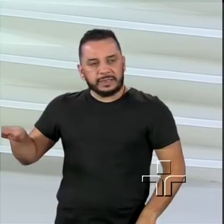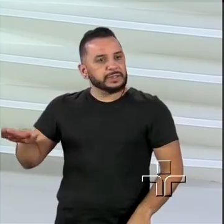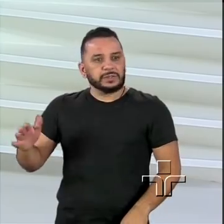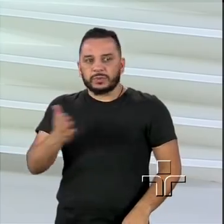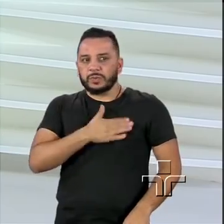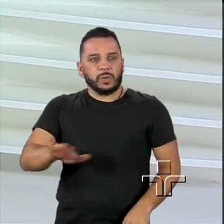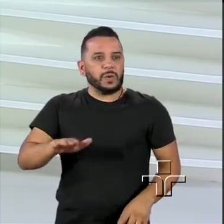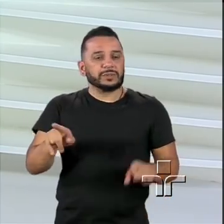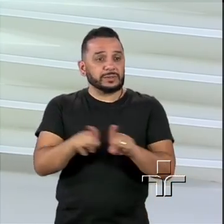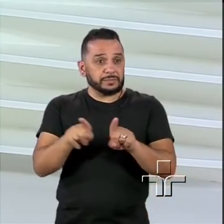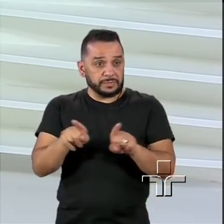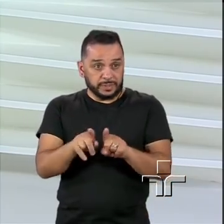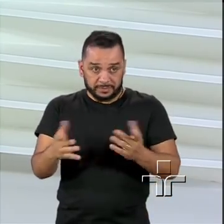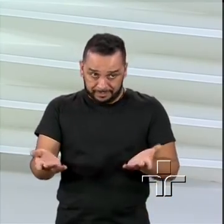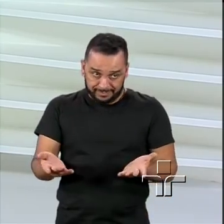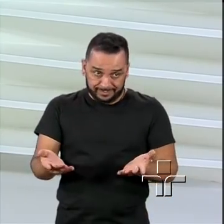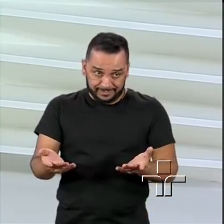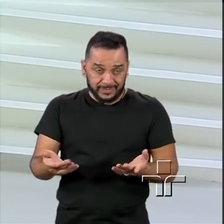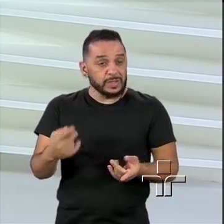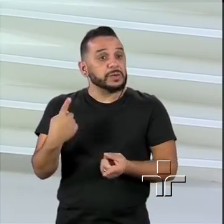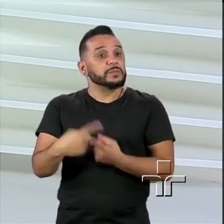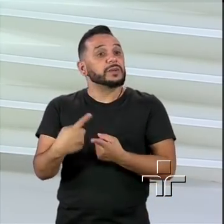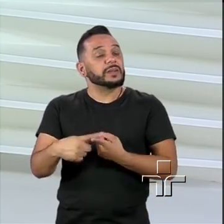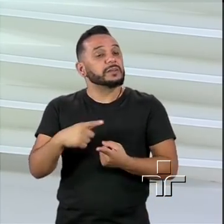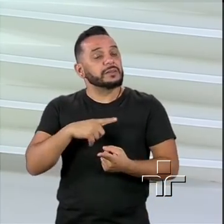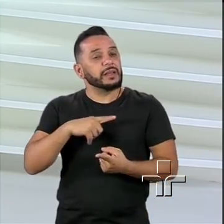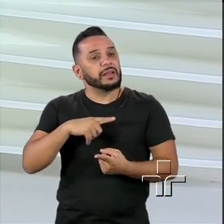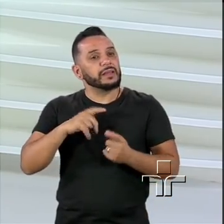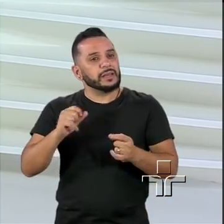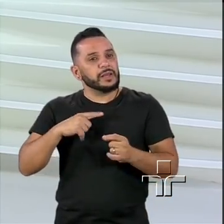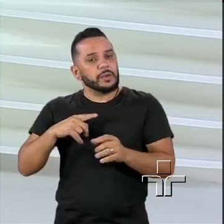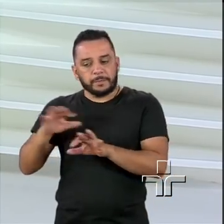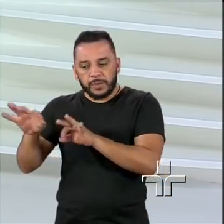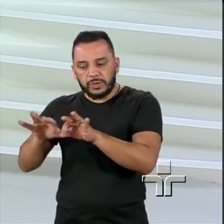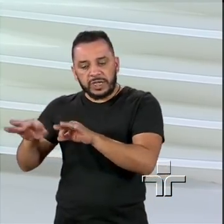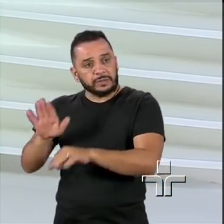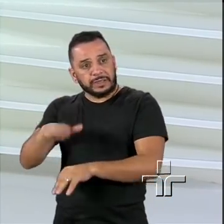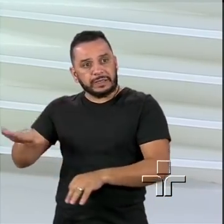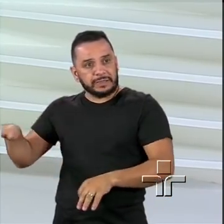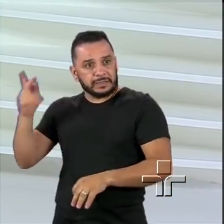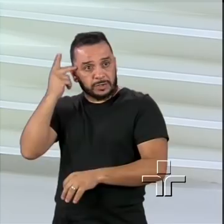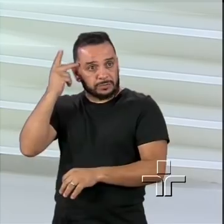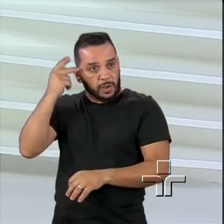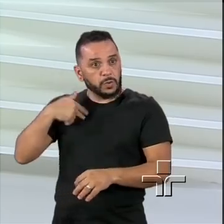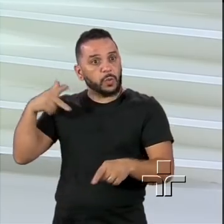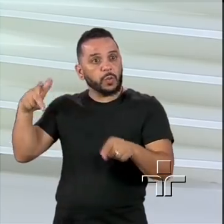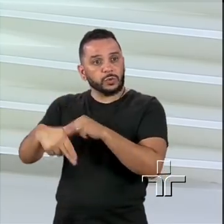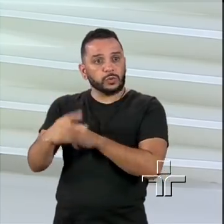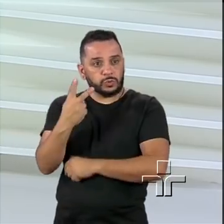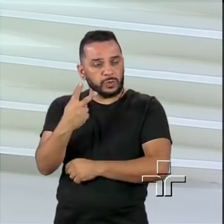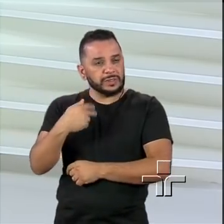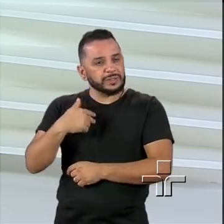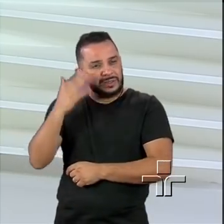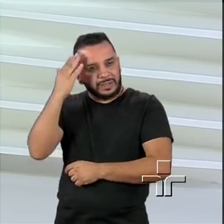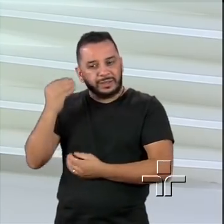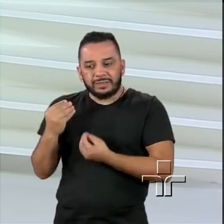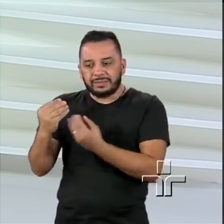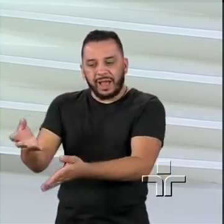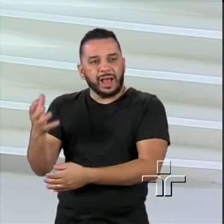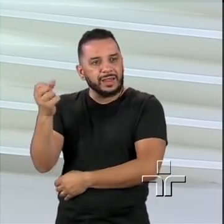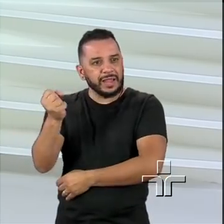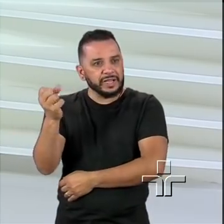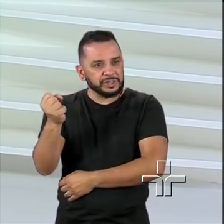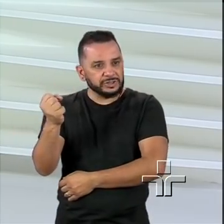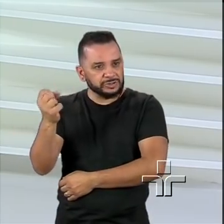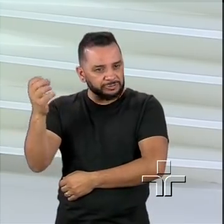porque ele interrompeu 2 programas com as crianças aqui na cidade de São Paulo. O Leve Leite, interrompeu